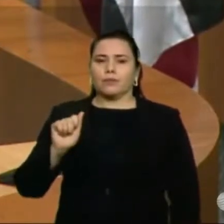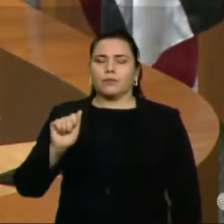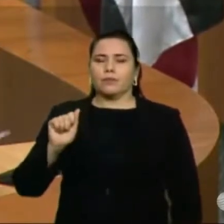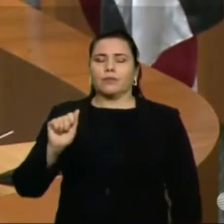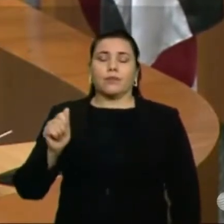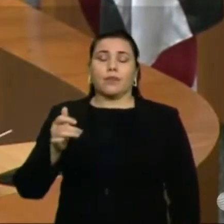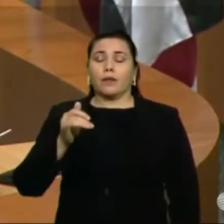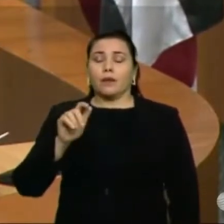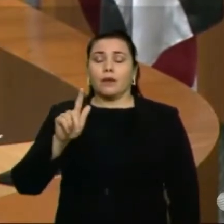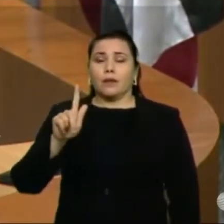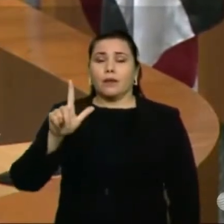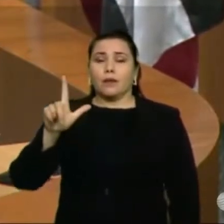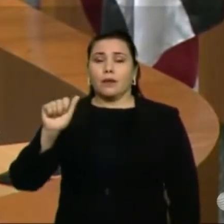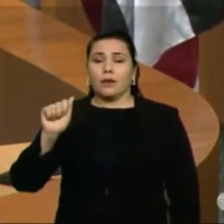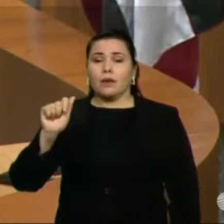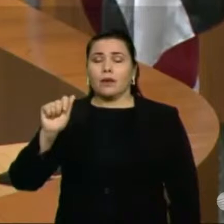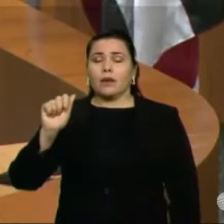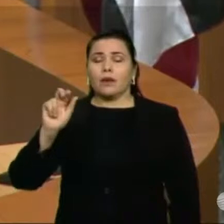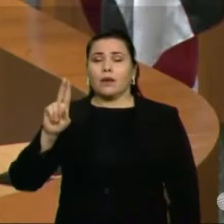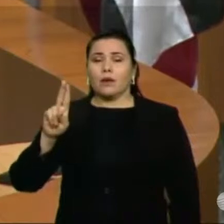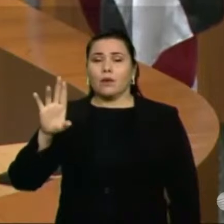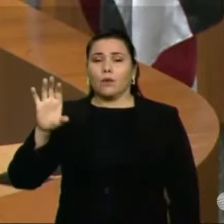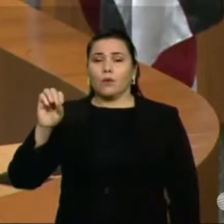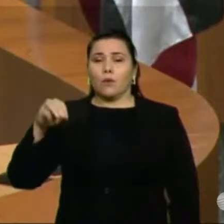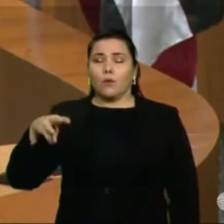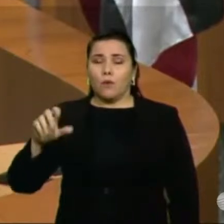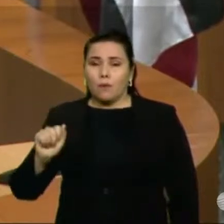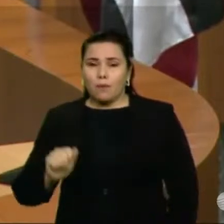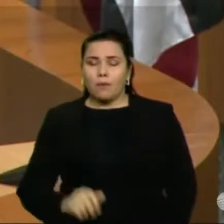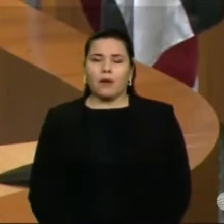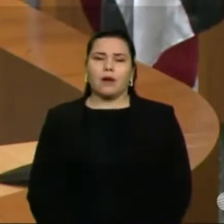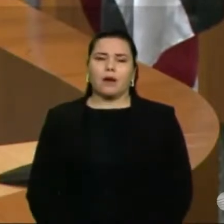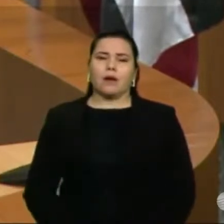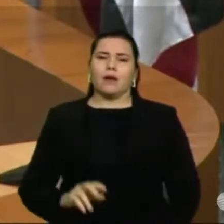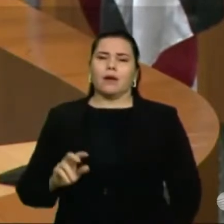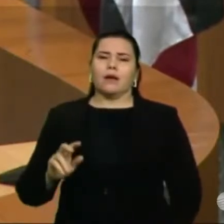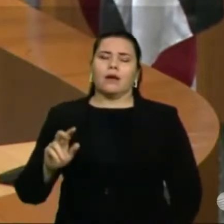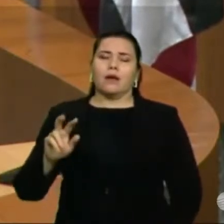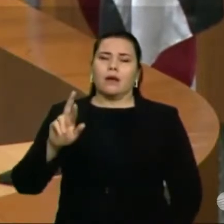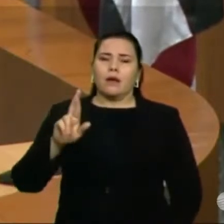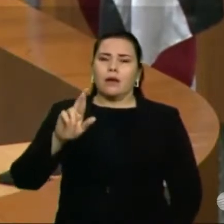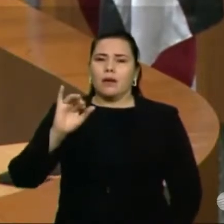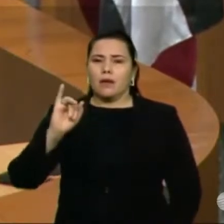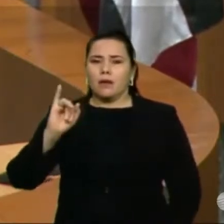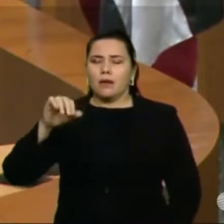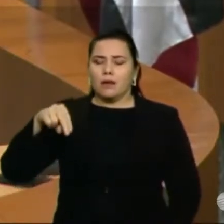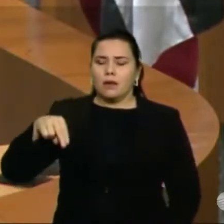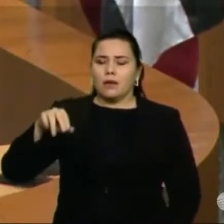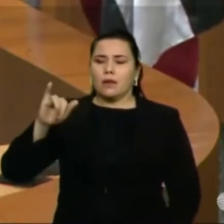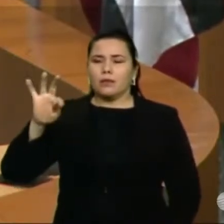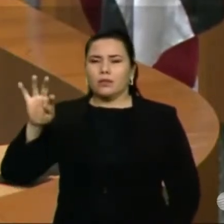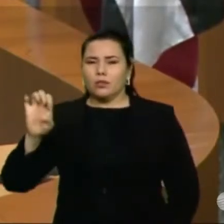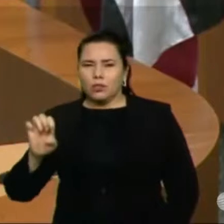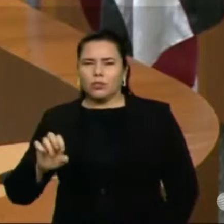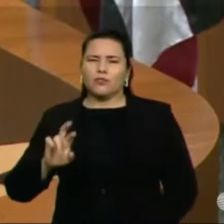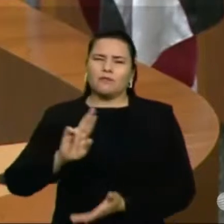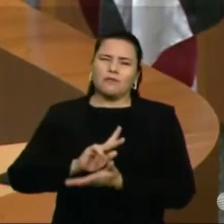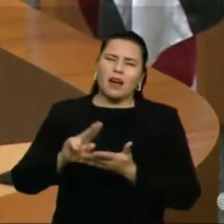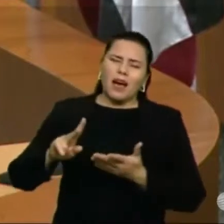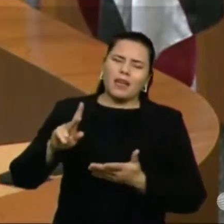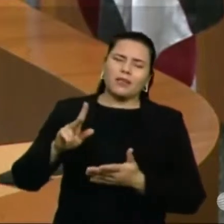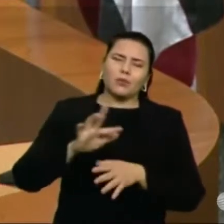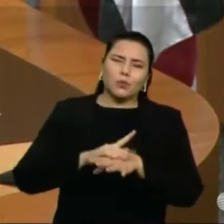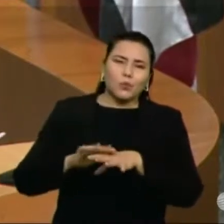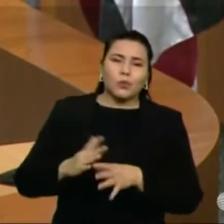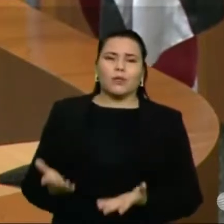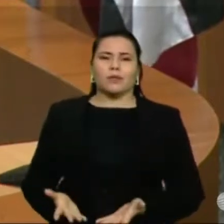sem custo em todo o país. Vai beneficiar pelo menos 3 milhões de usuários.